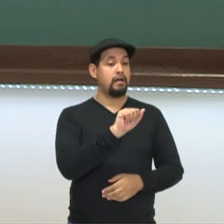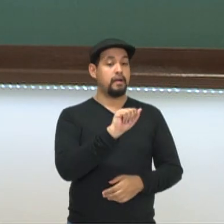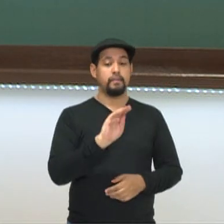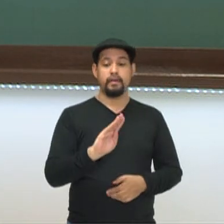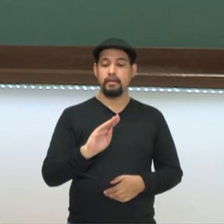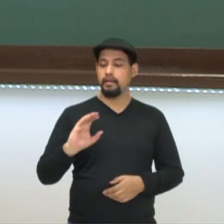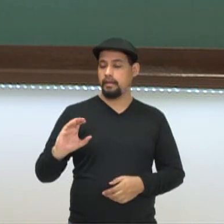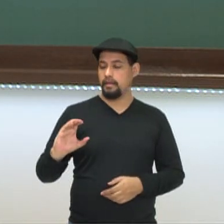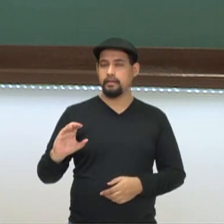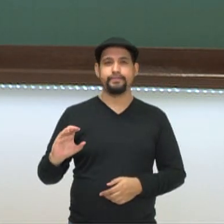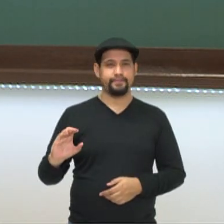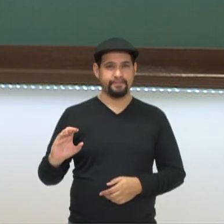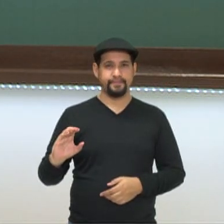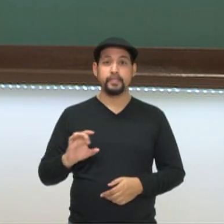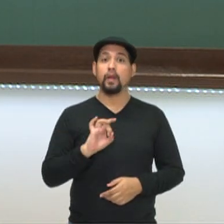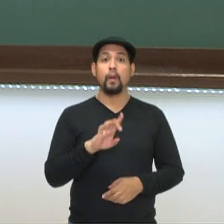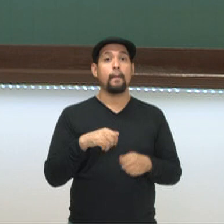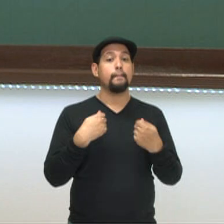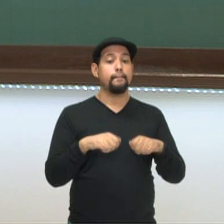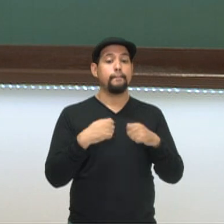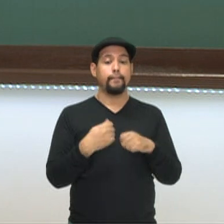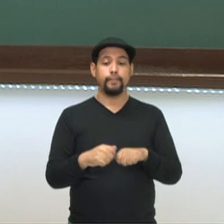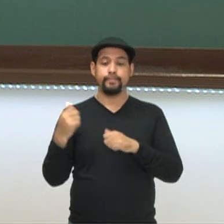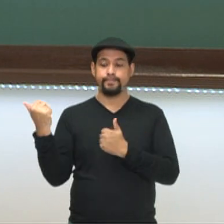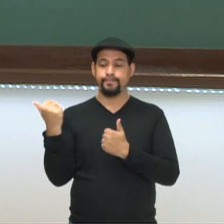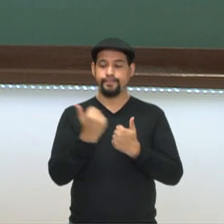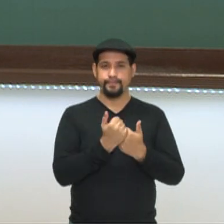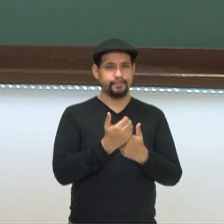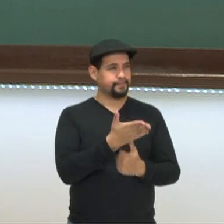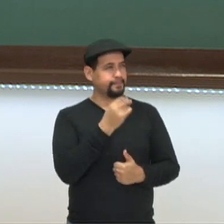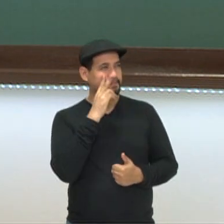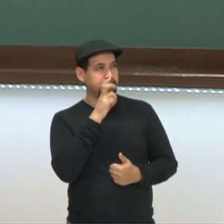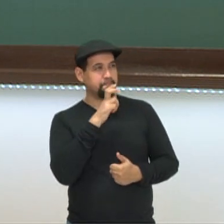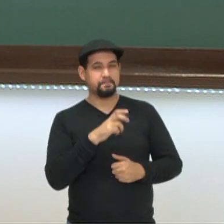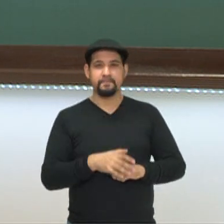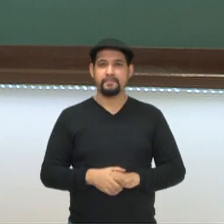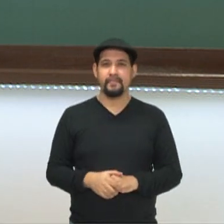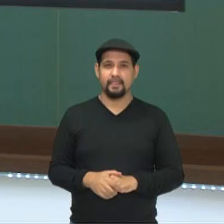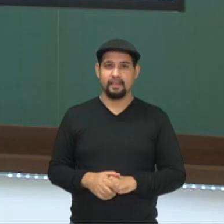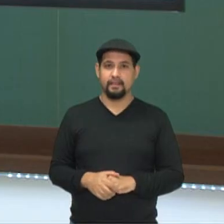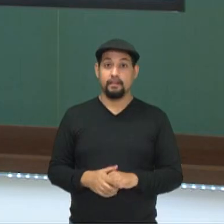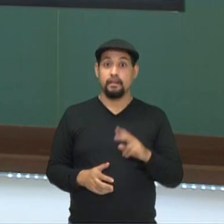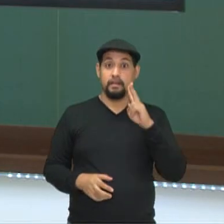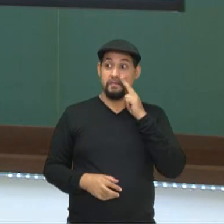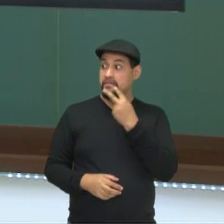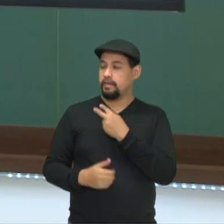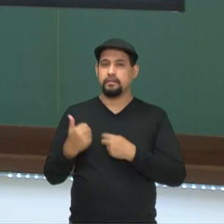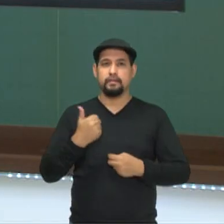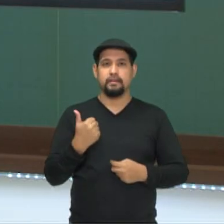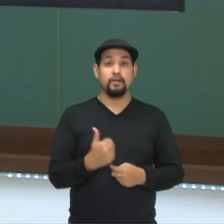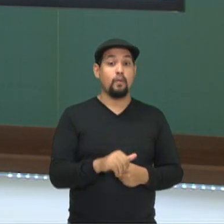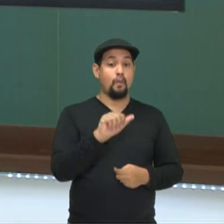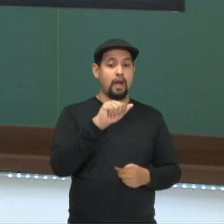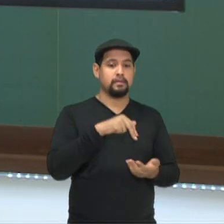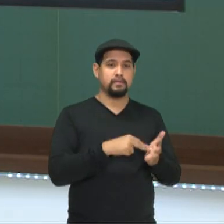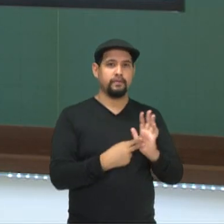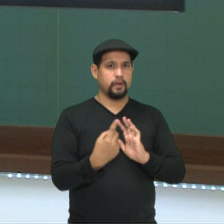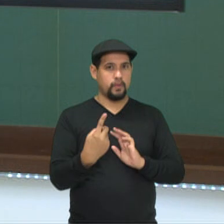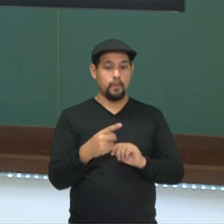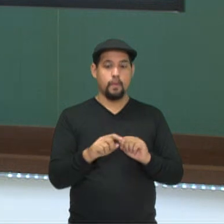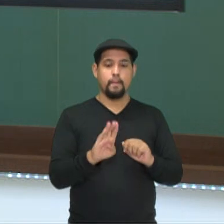B e C basta substituir Vamos lá ver como é que fica olha aqui a primeira Uai um